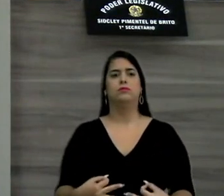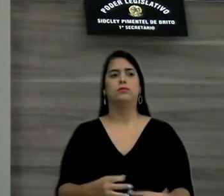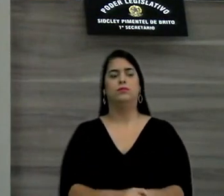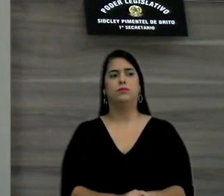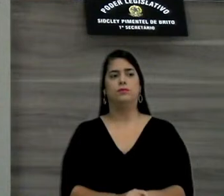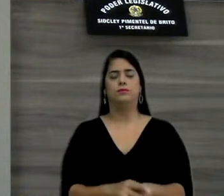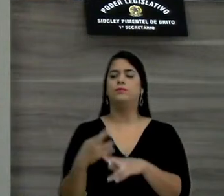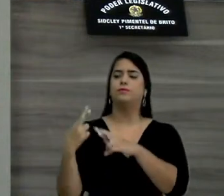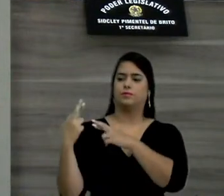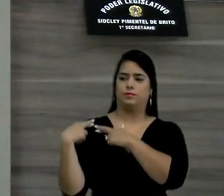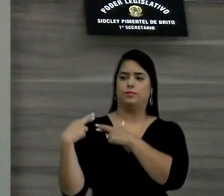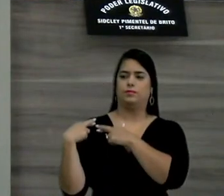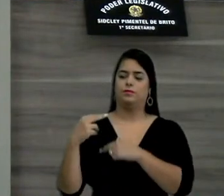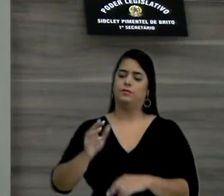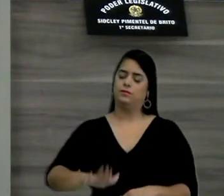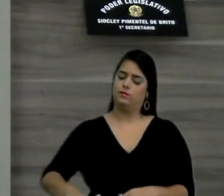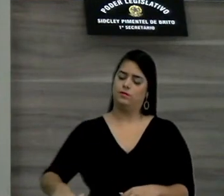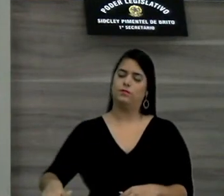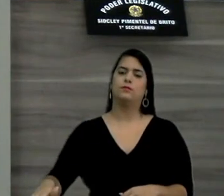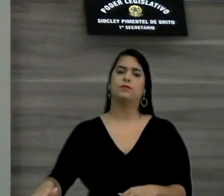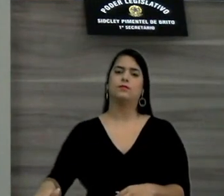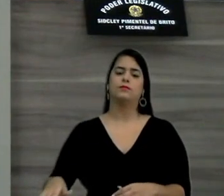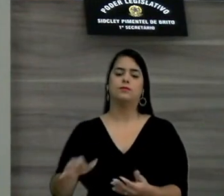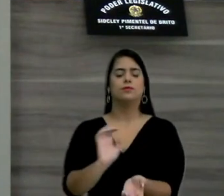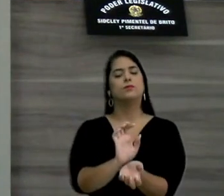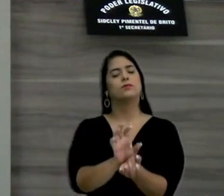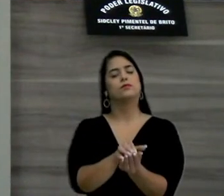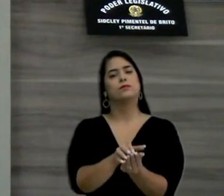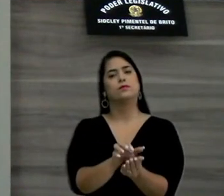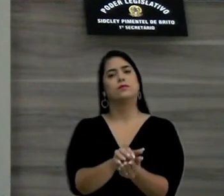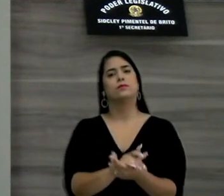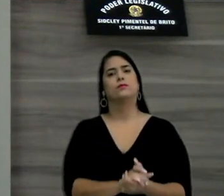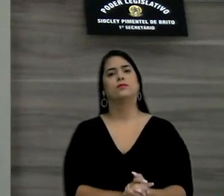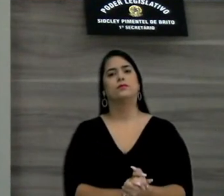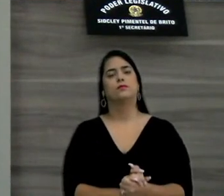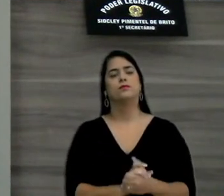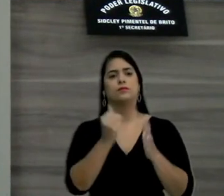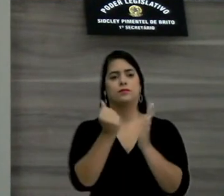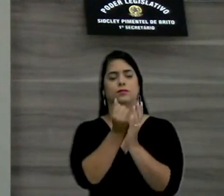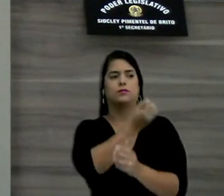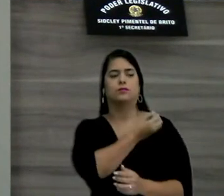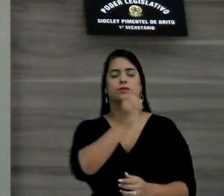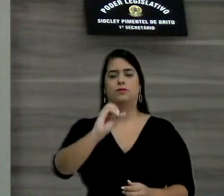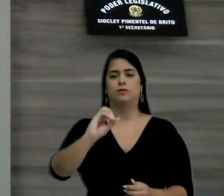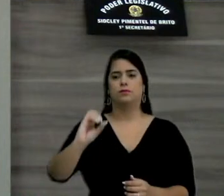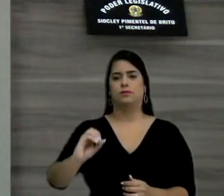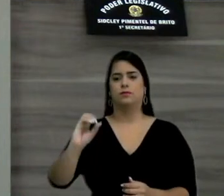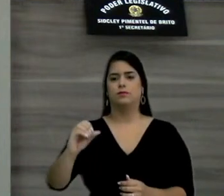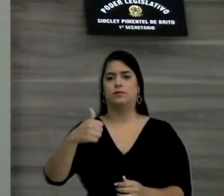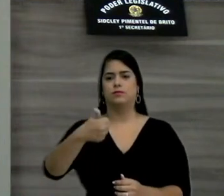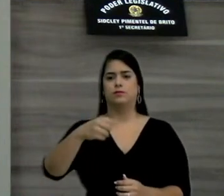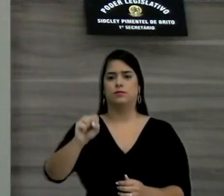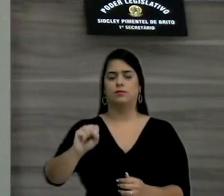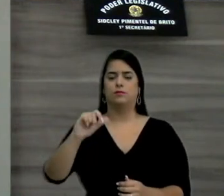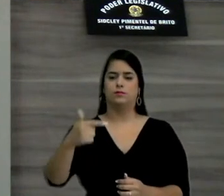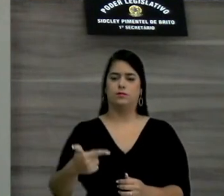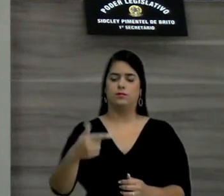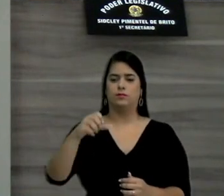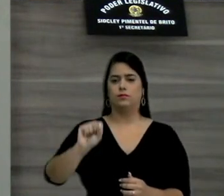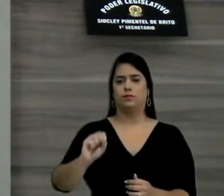pelo representante da Criança e desfavor do estado de Pernambuco e tombado sobre o número 00182